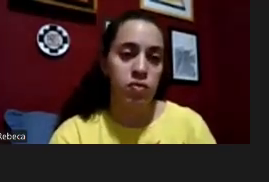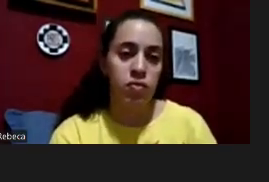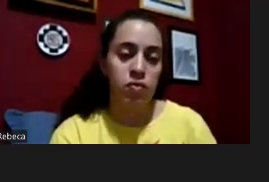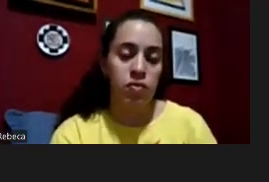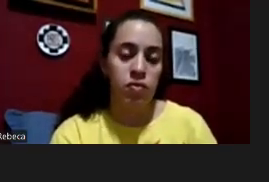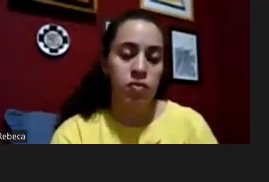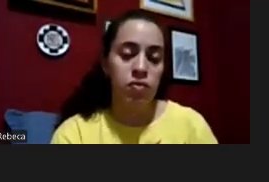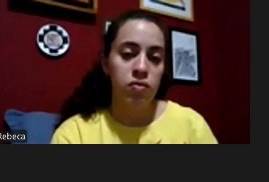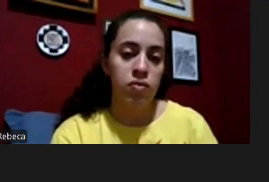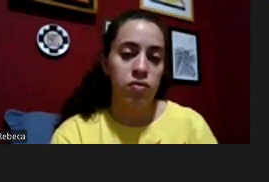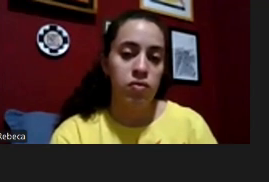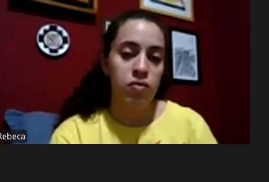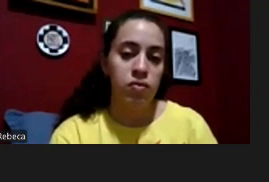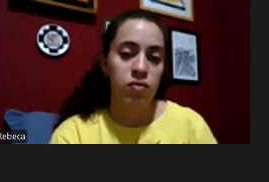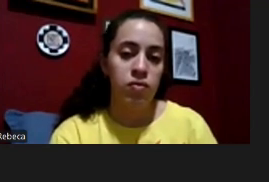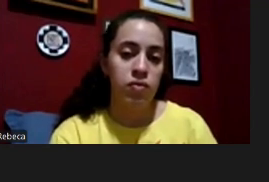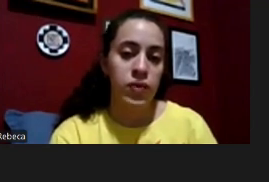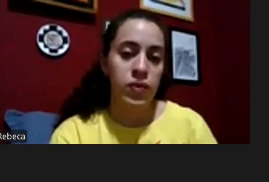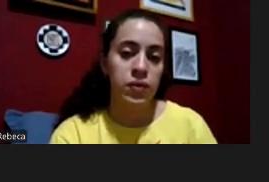Sobre